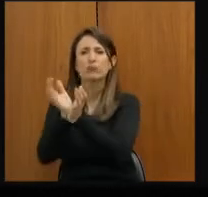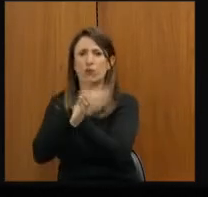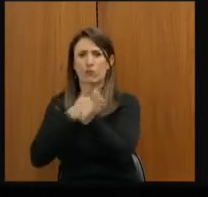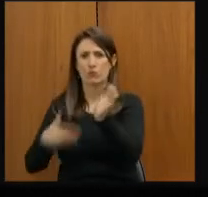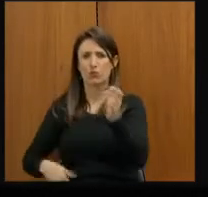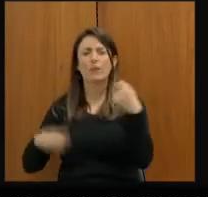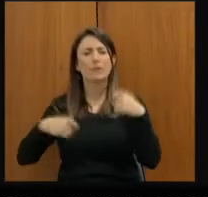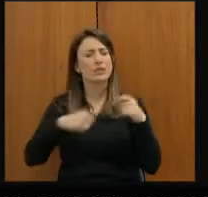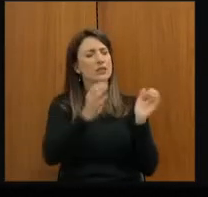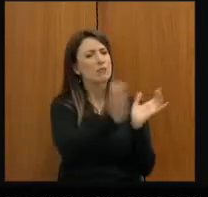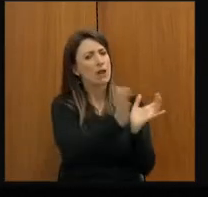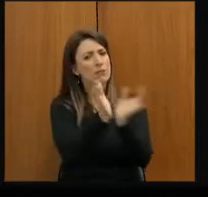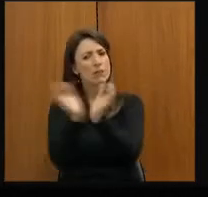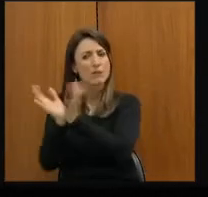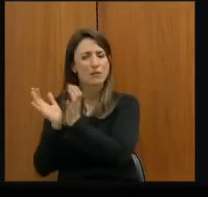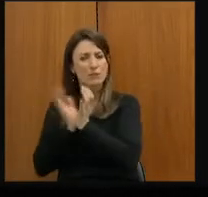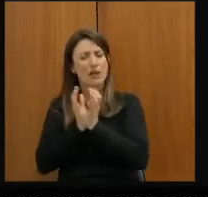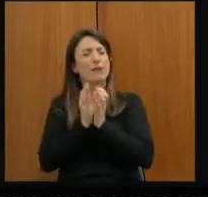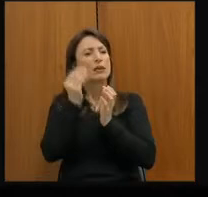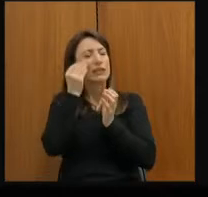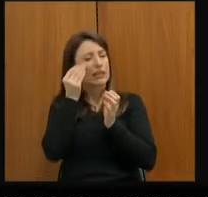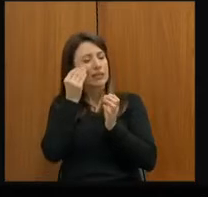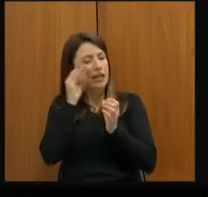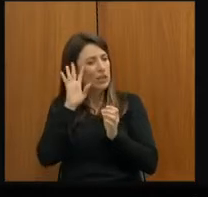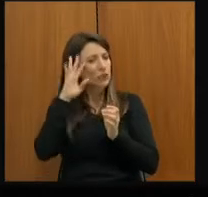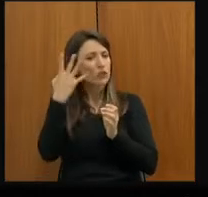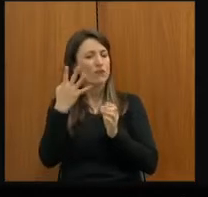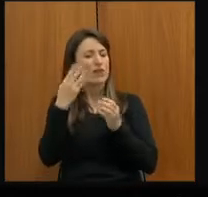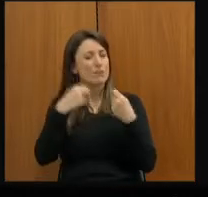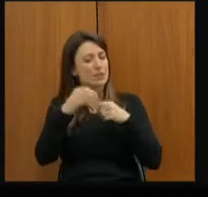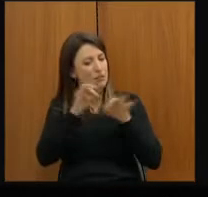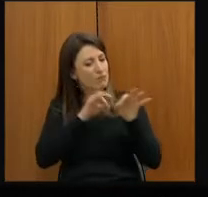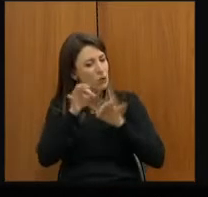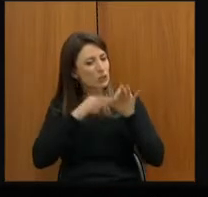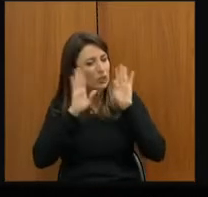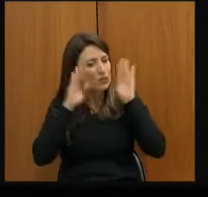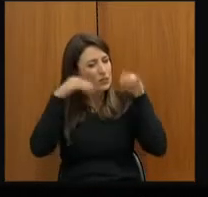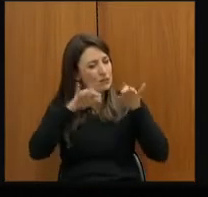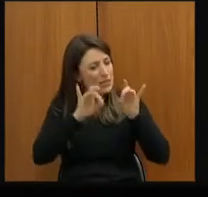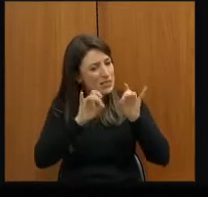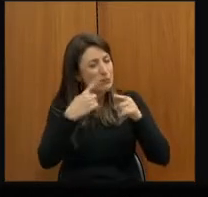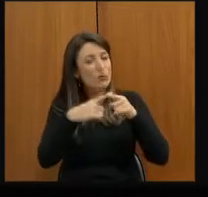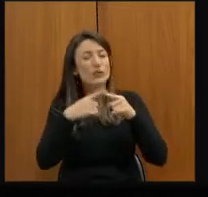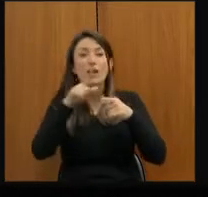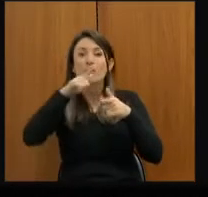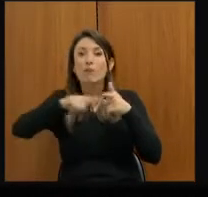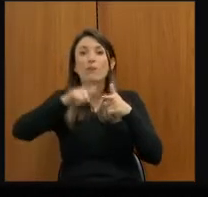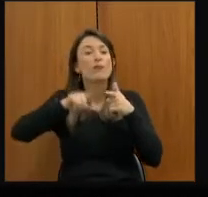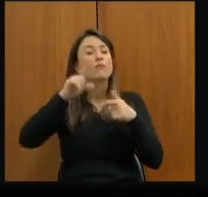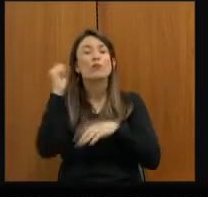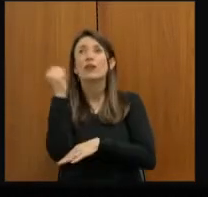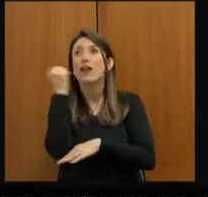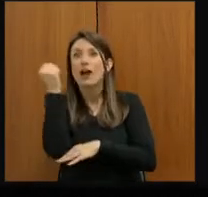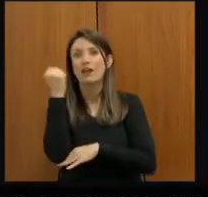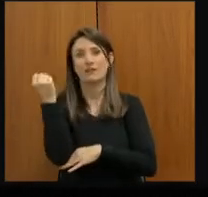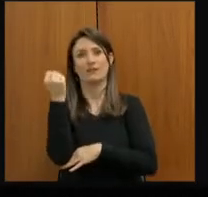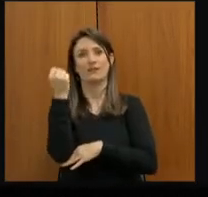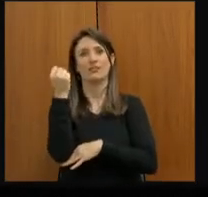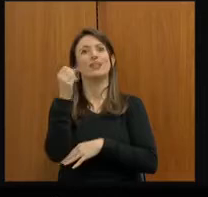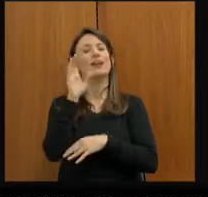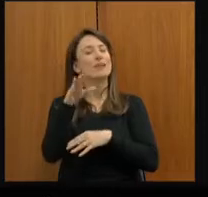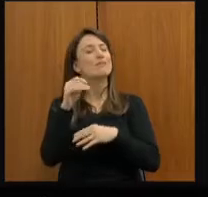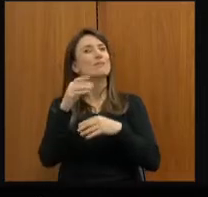específico de tão grave problema tendo em vista ser assim entranhado na